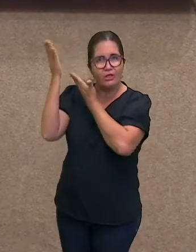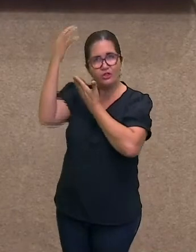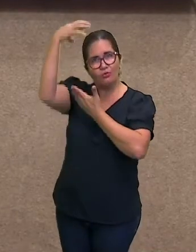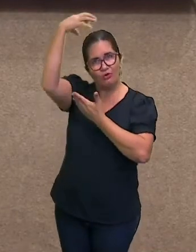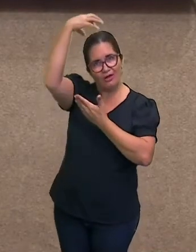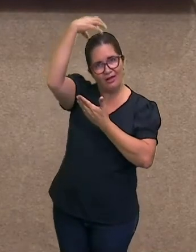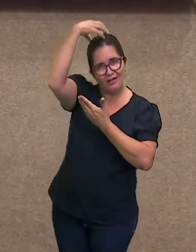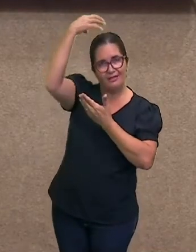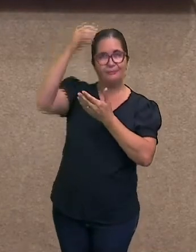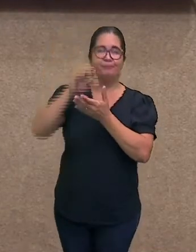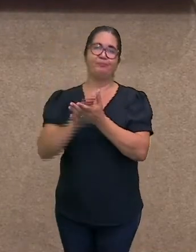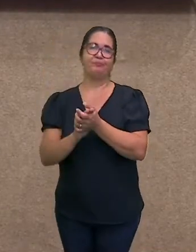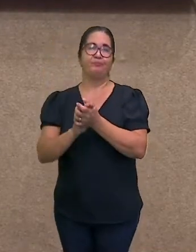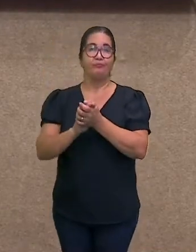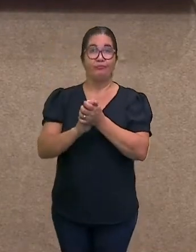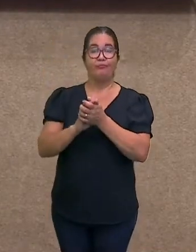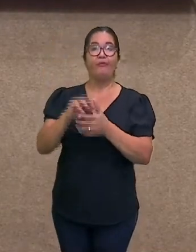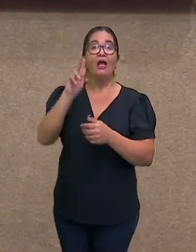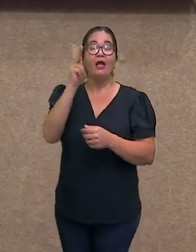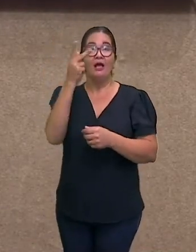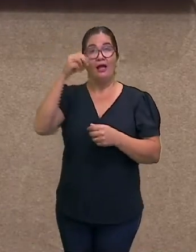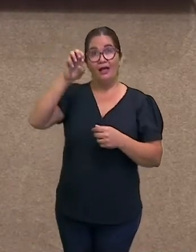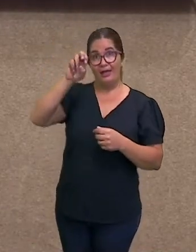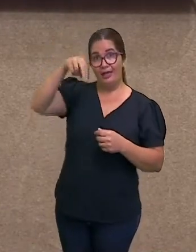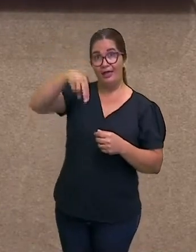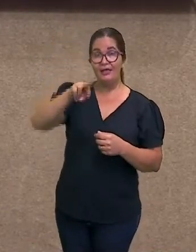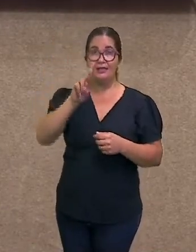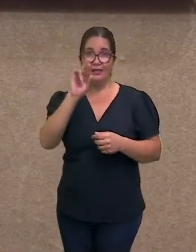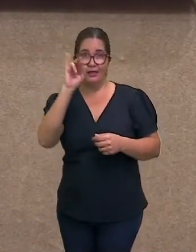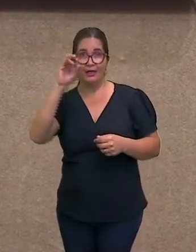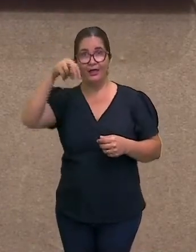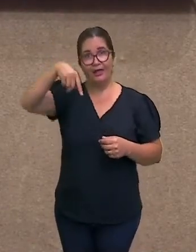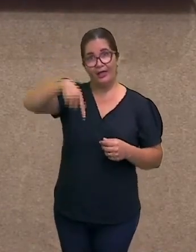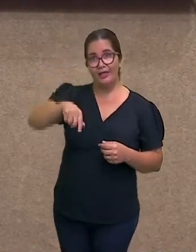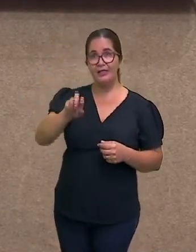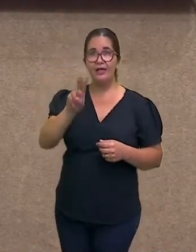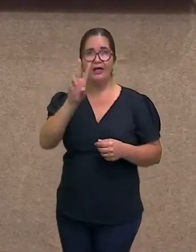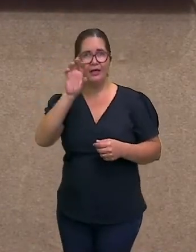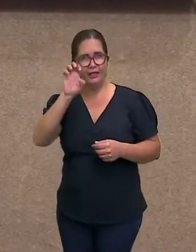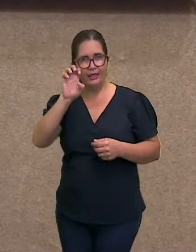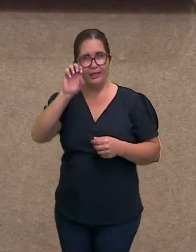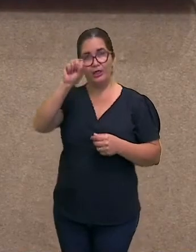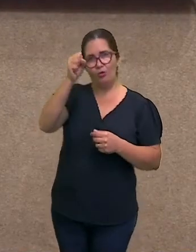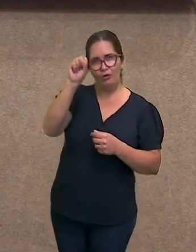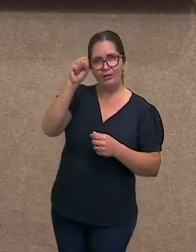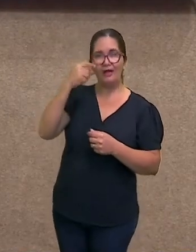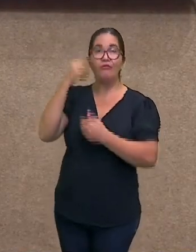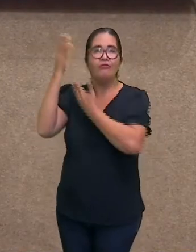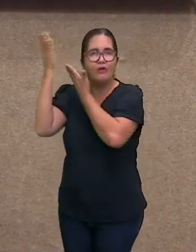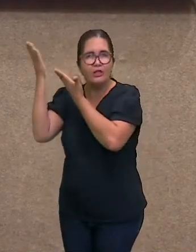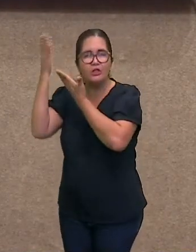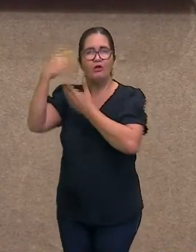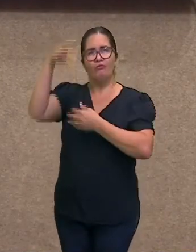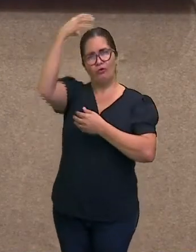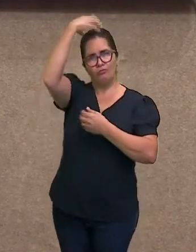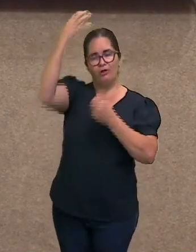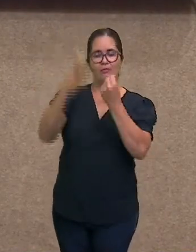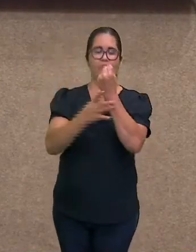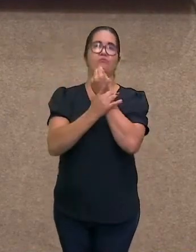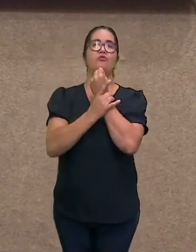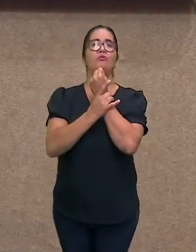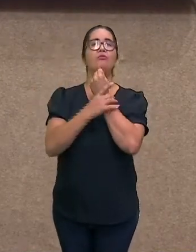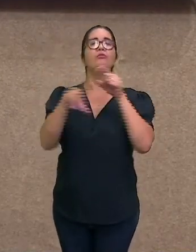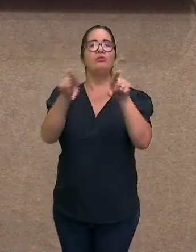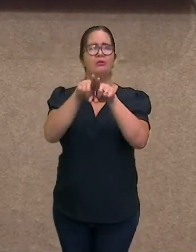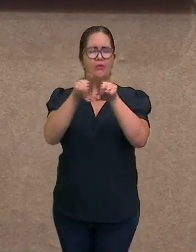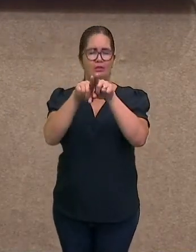A Espanha, por sua vez, considerava-se que teve 2 períodos absolutistas.